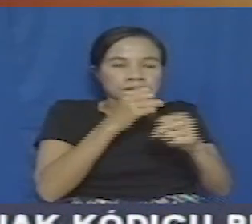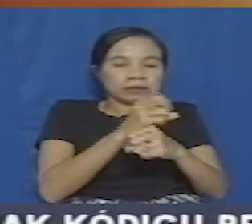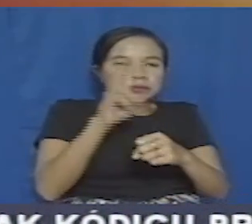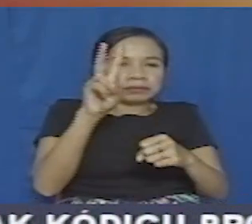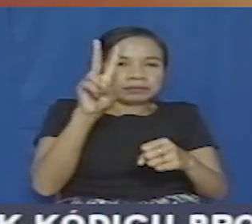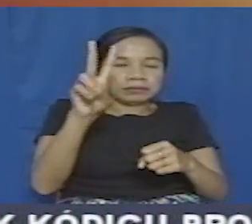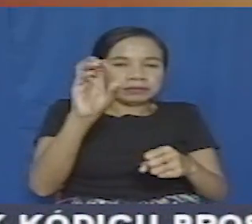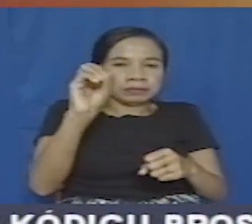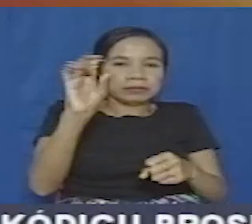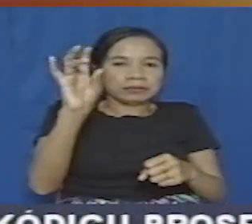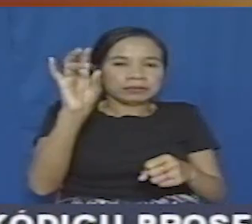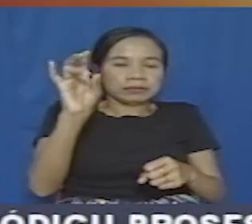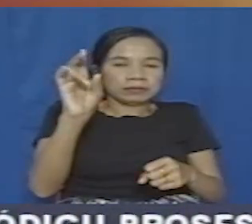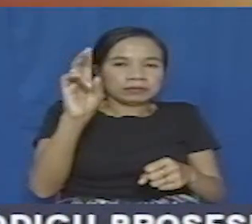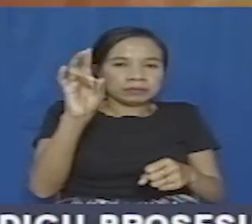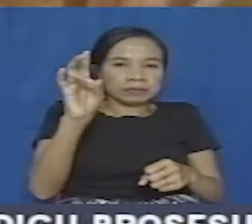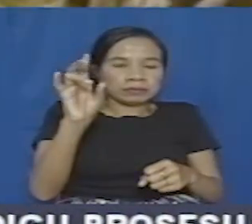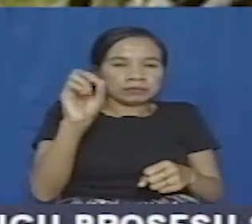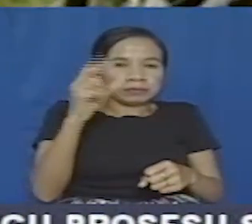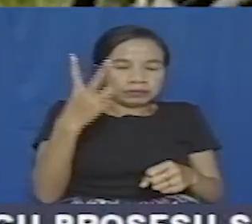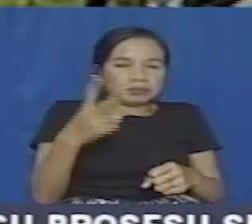rua sanurusin rua to orasne.